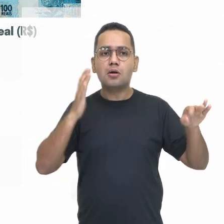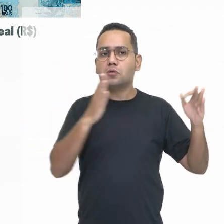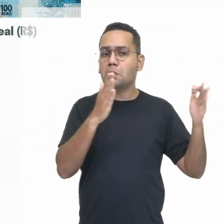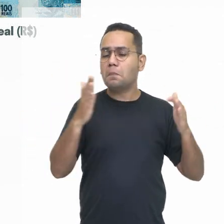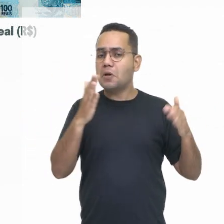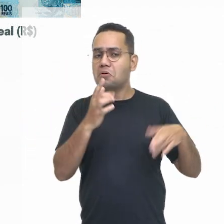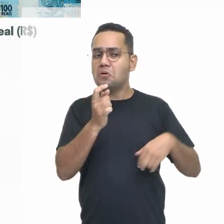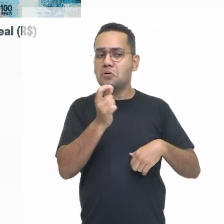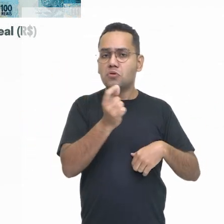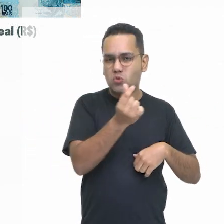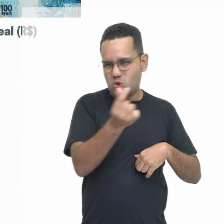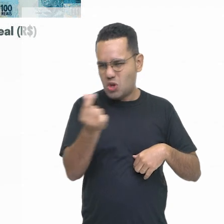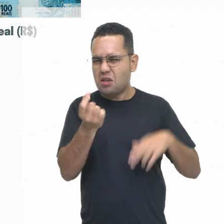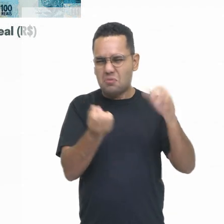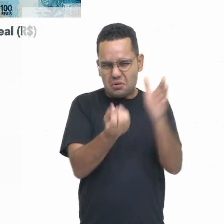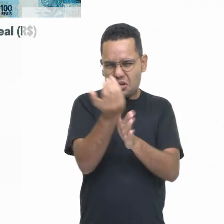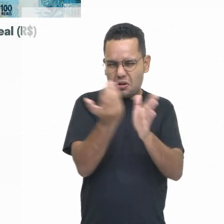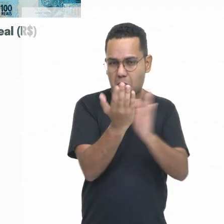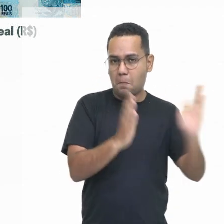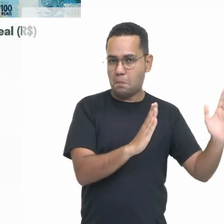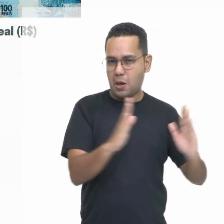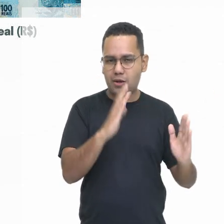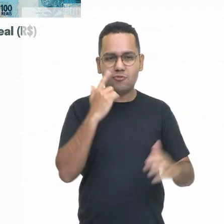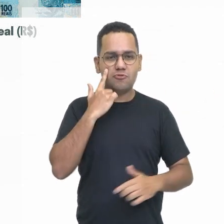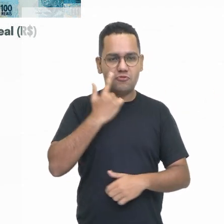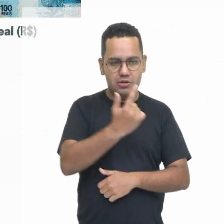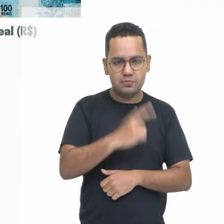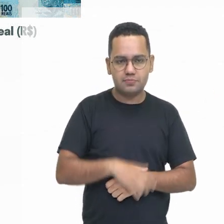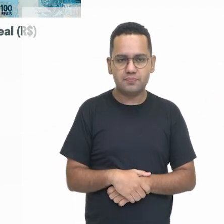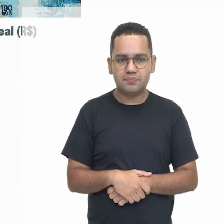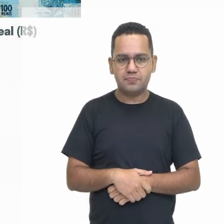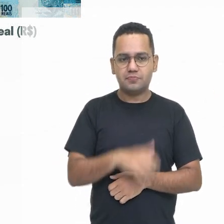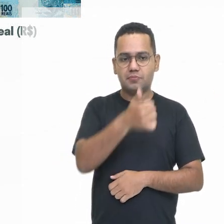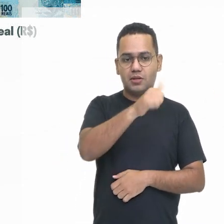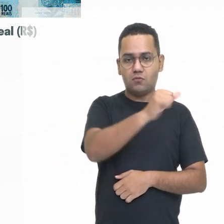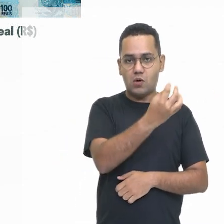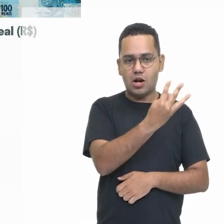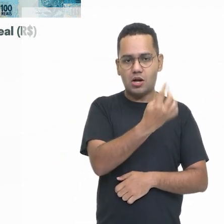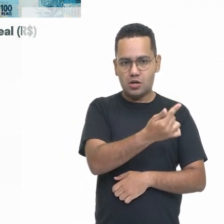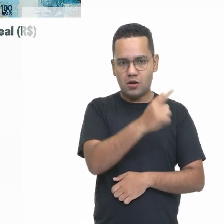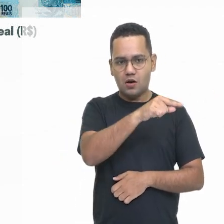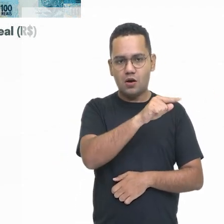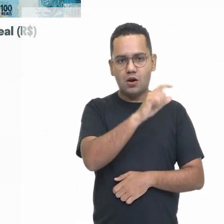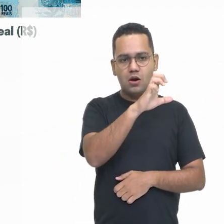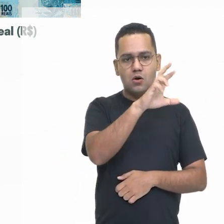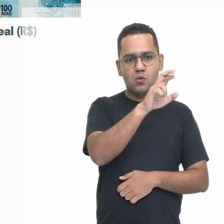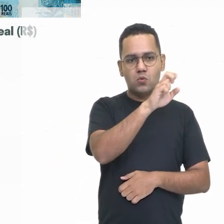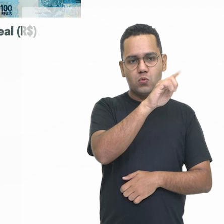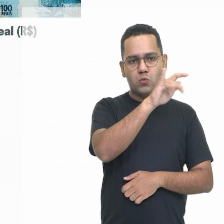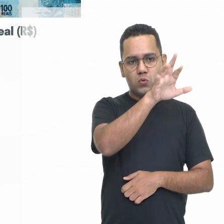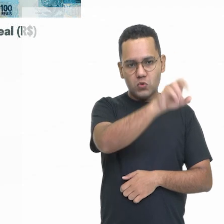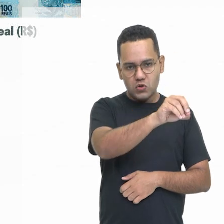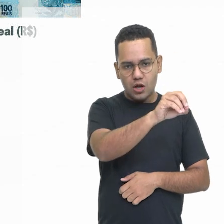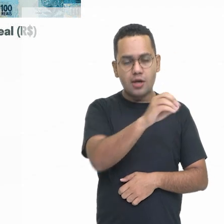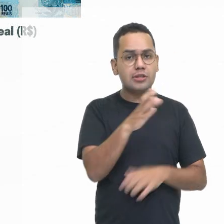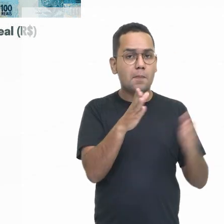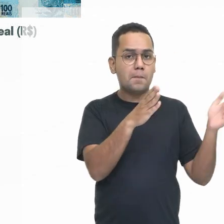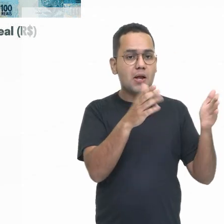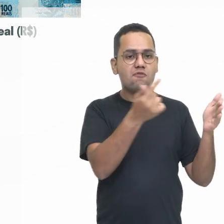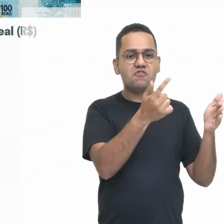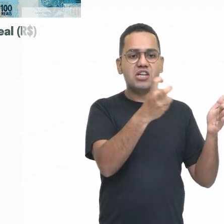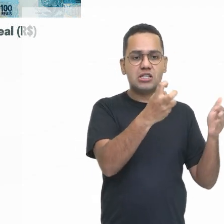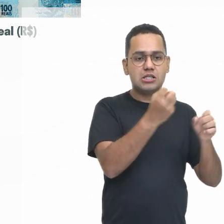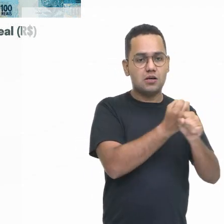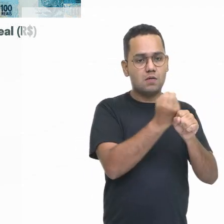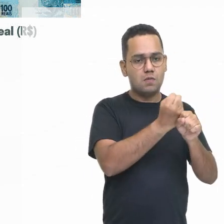bom? Você tem ali, a partir de 1942, né, o Cruzeiro, que durou 25 anos.